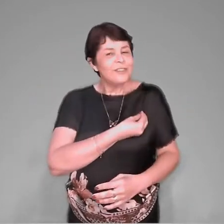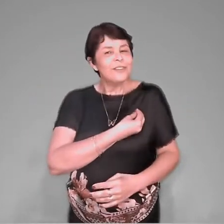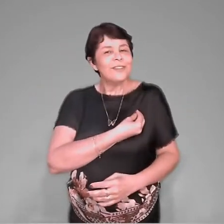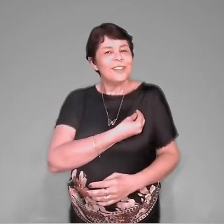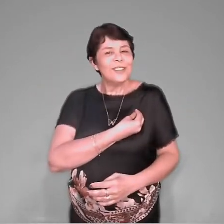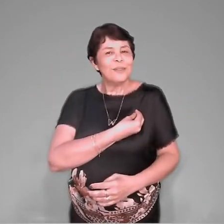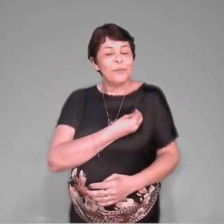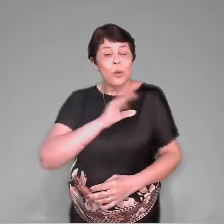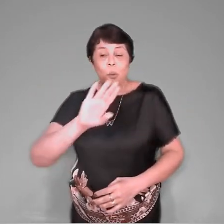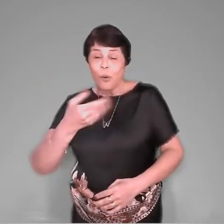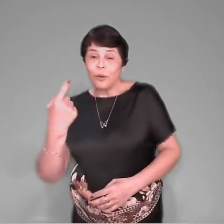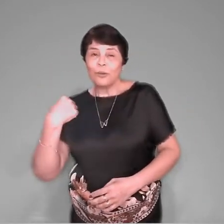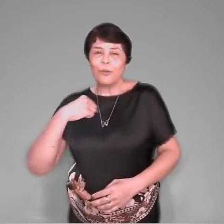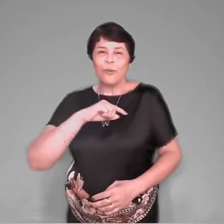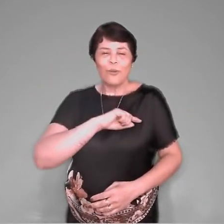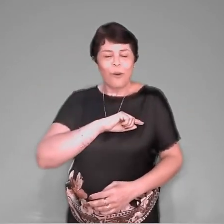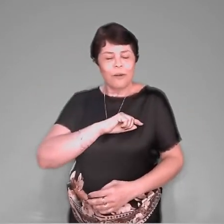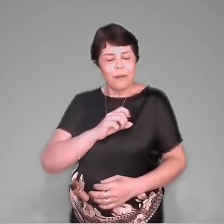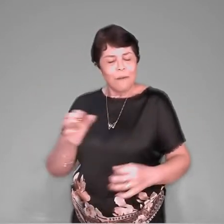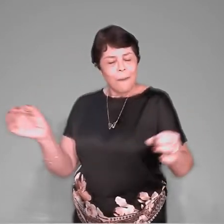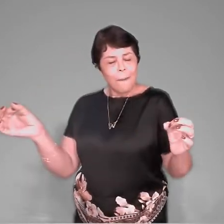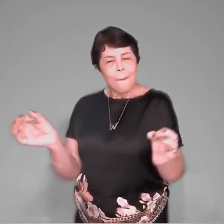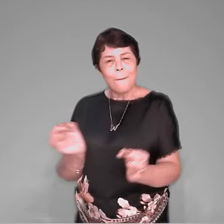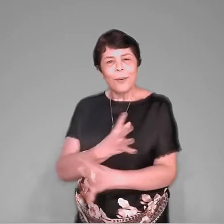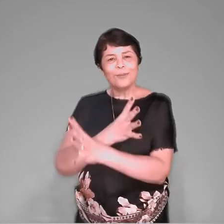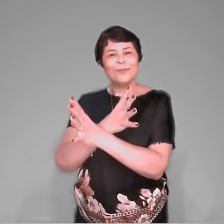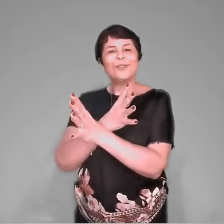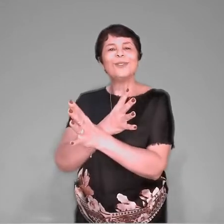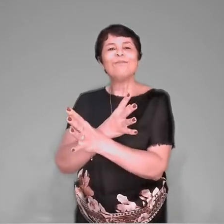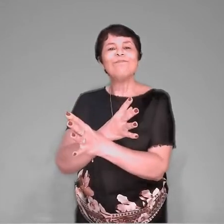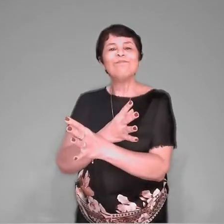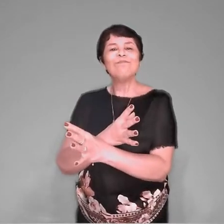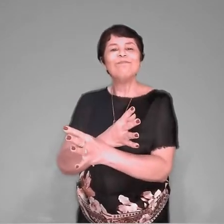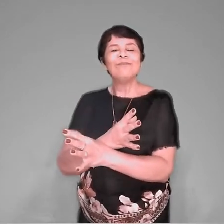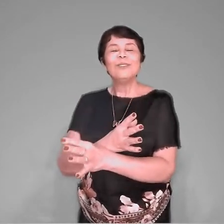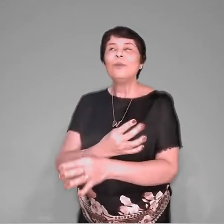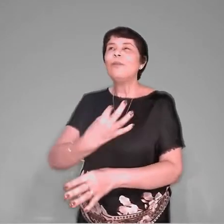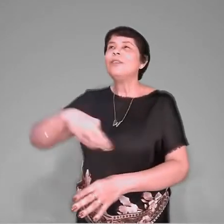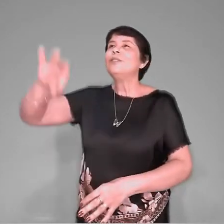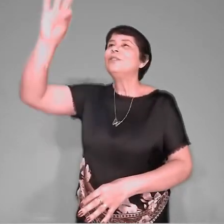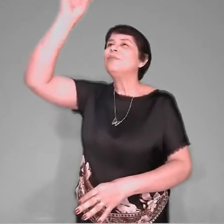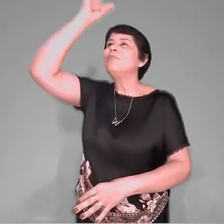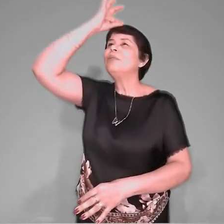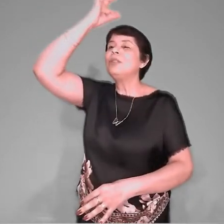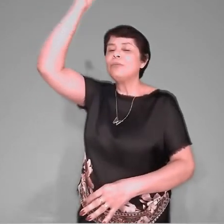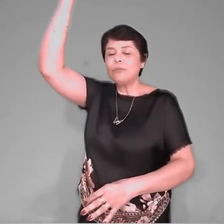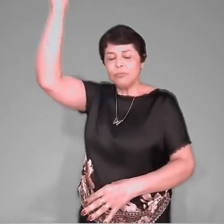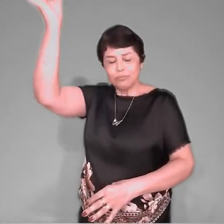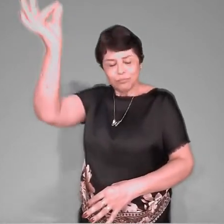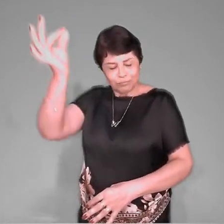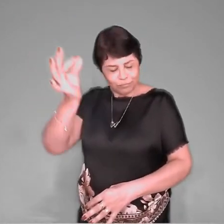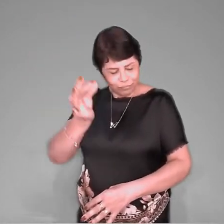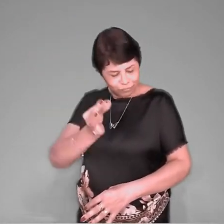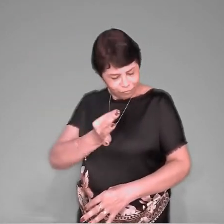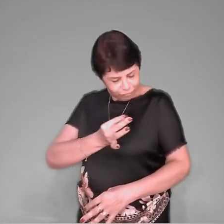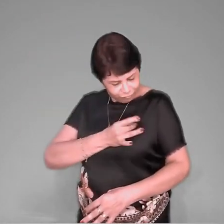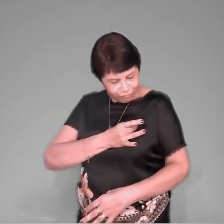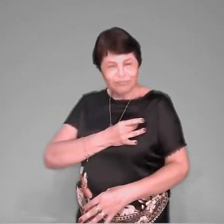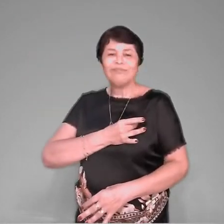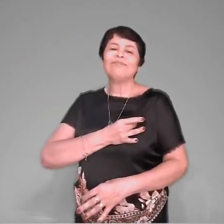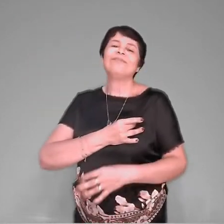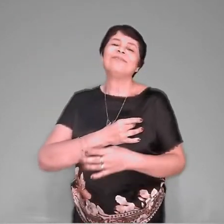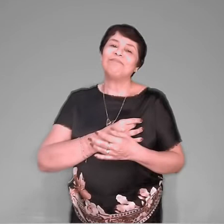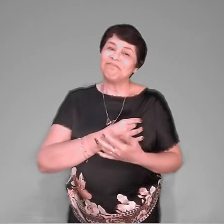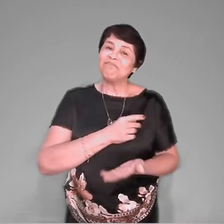templo estiver pronto, Ele vai habitar no Espírito, diz Paulo, dentro desse templo, no qual todo